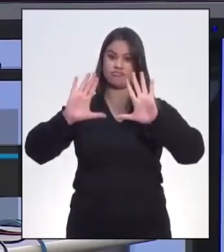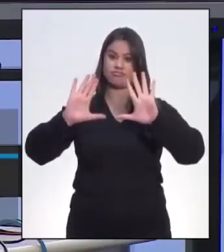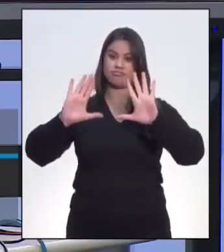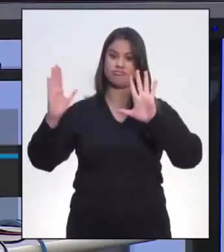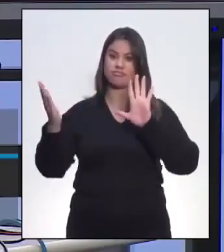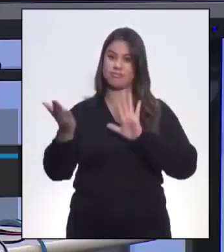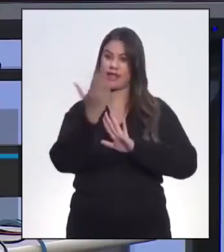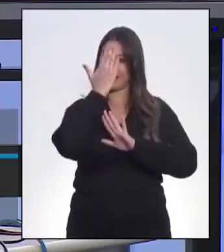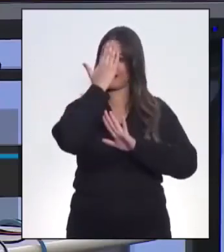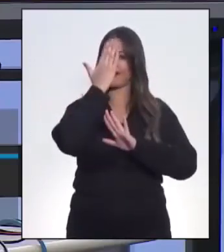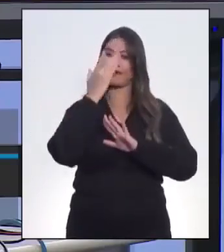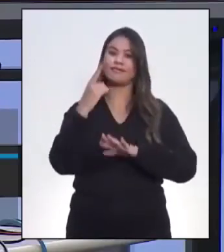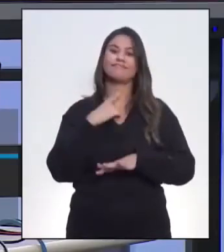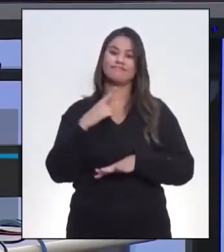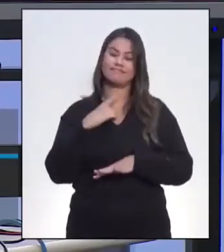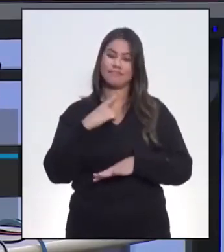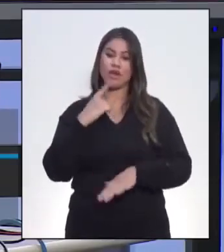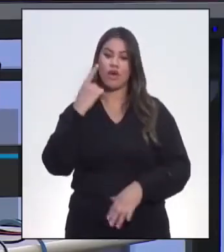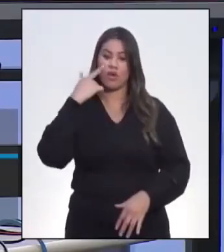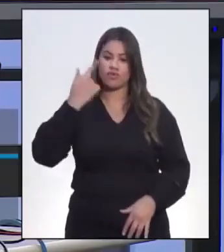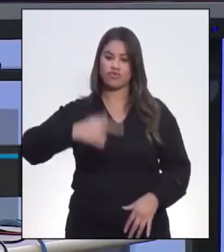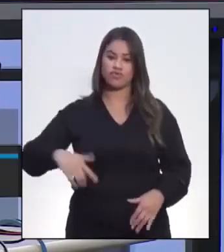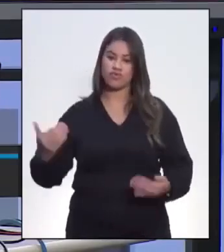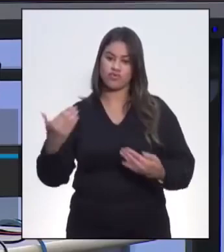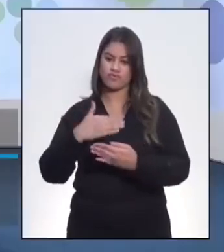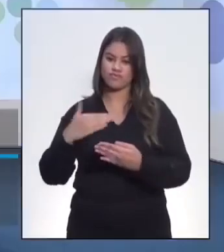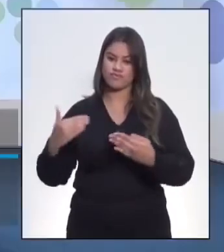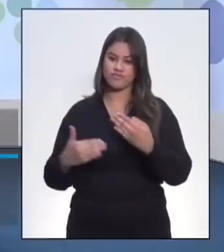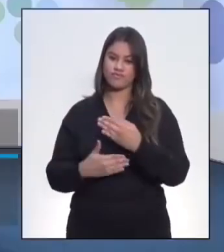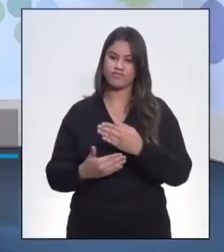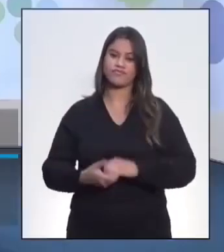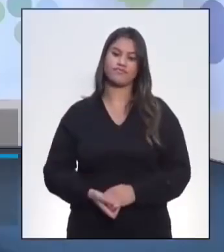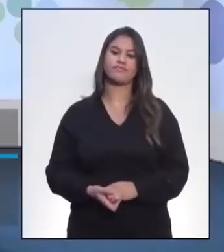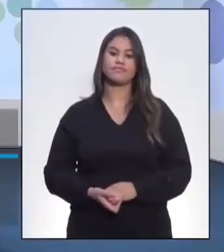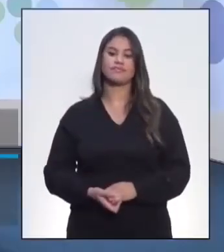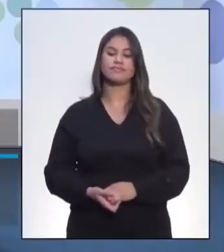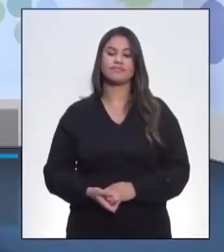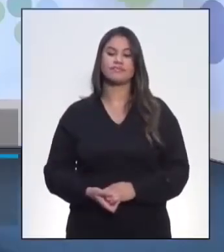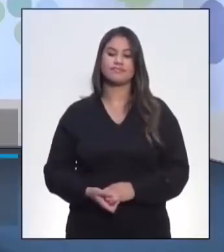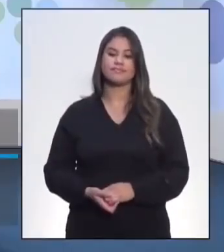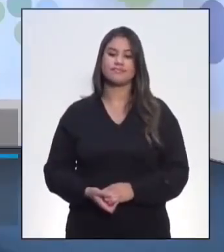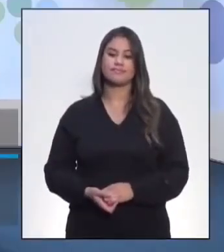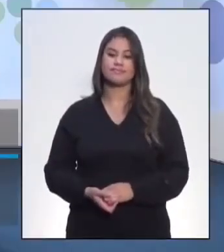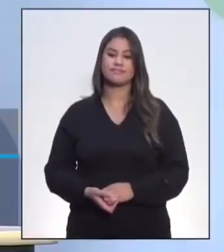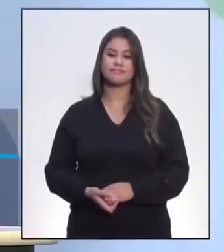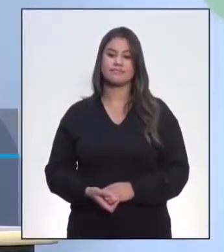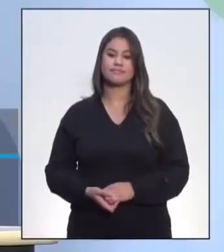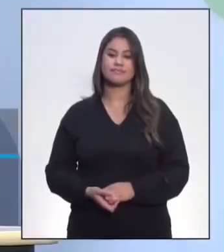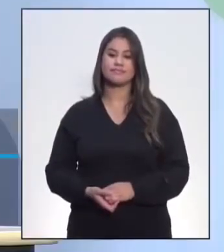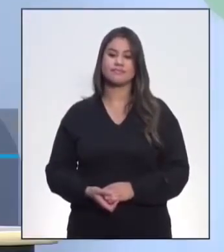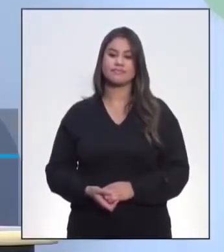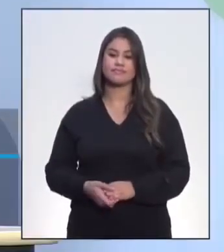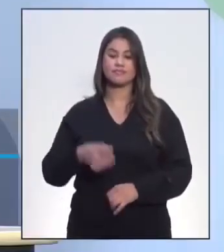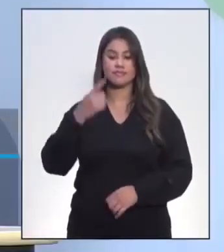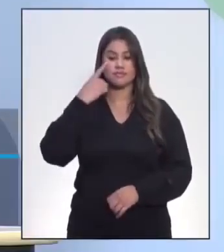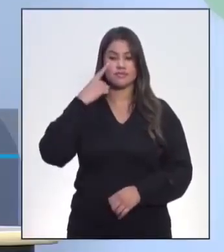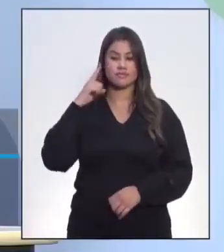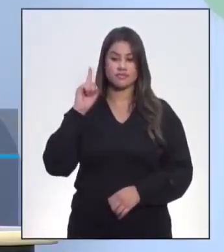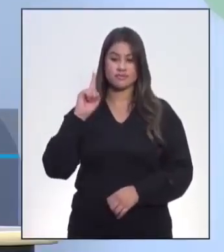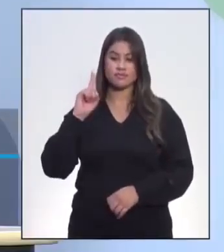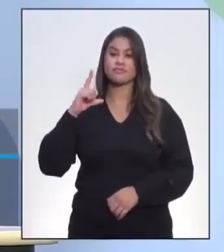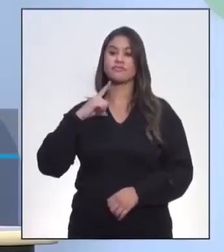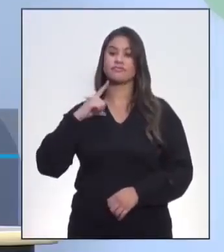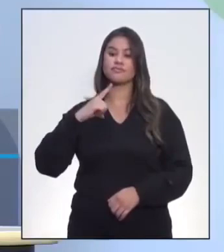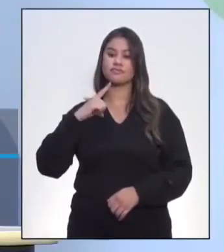lá no... Deixa eu retornar aqui. Ó, tá vendo? Tá, chegou para vocês? Sim. Olha lá. E é observar que é uma